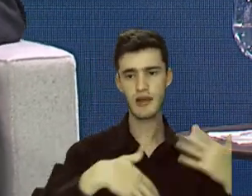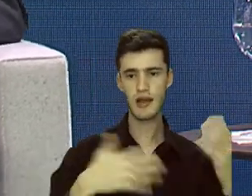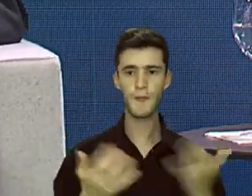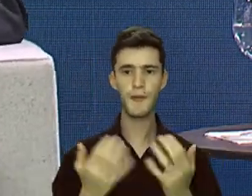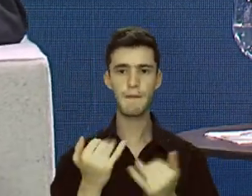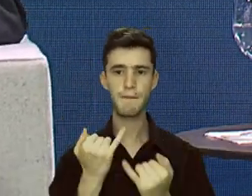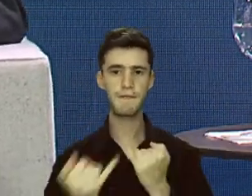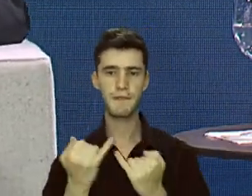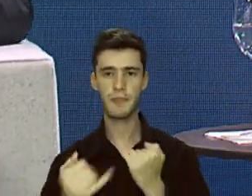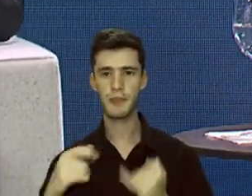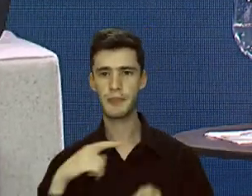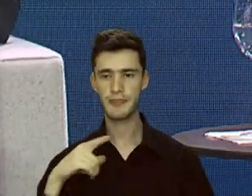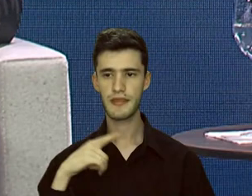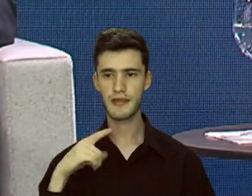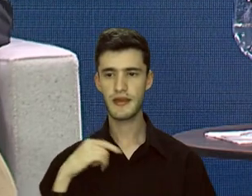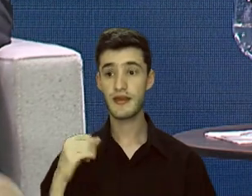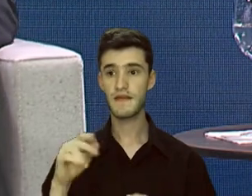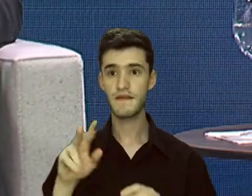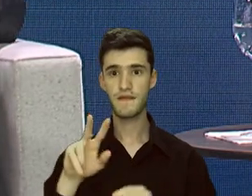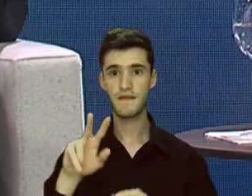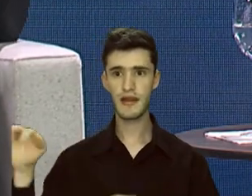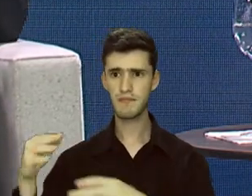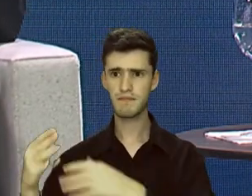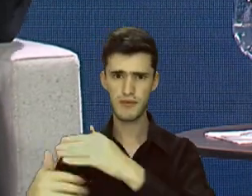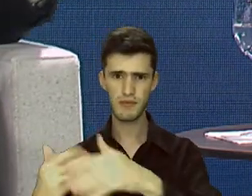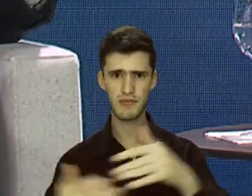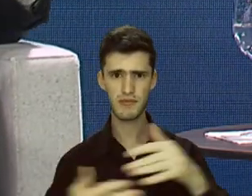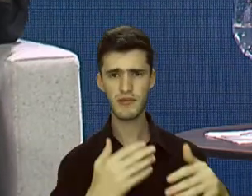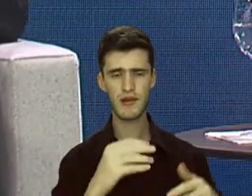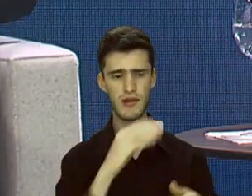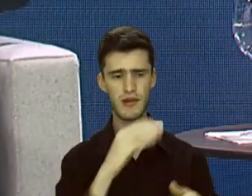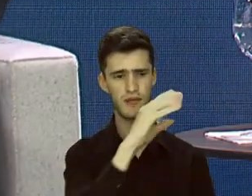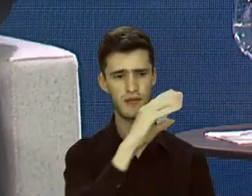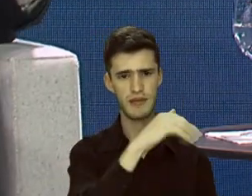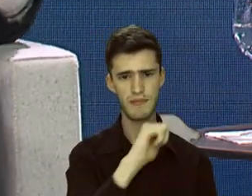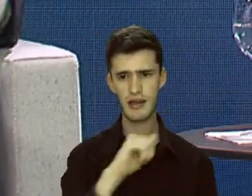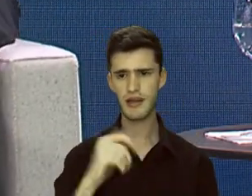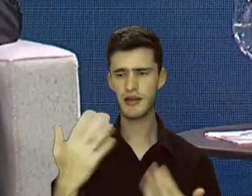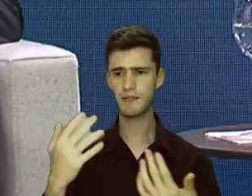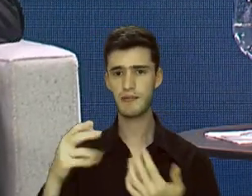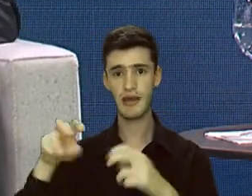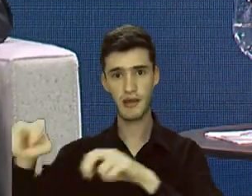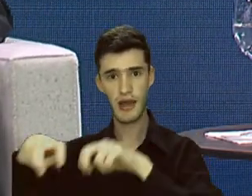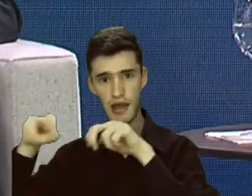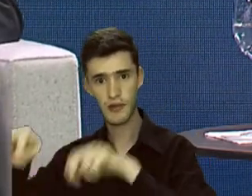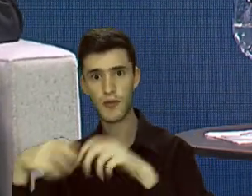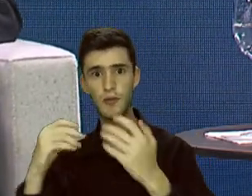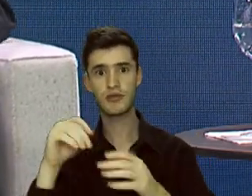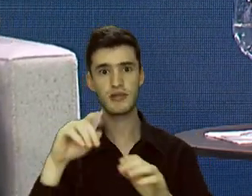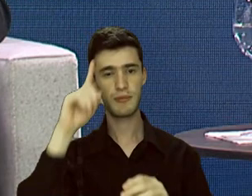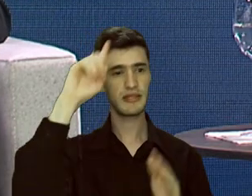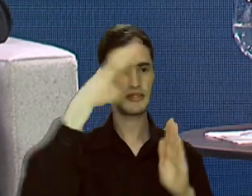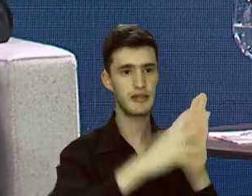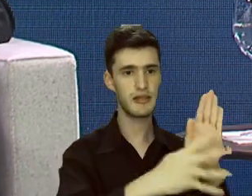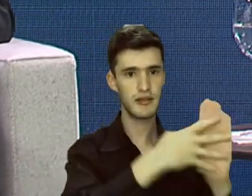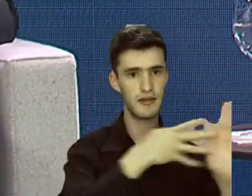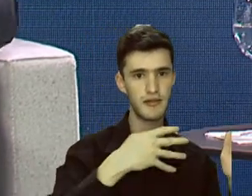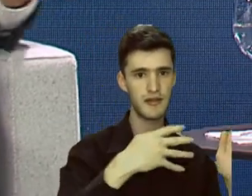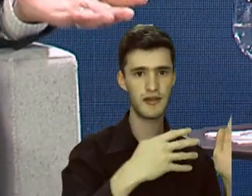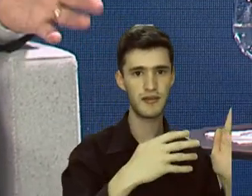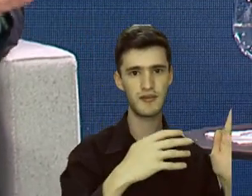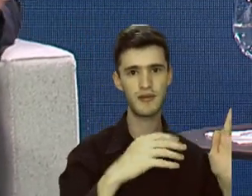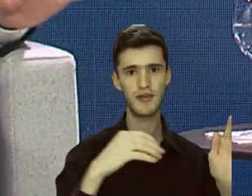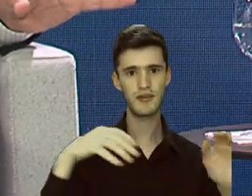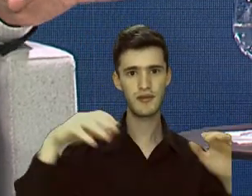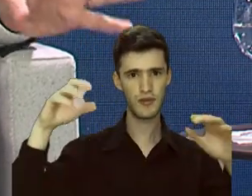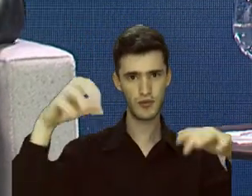clima Então é quase que o Agro já é grande agenda climática é maior ainda é a gente